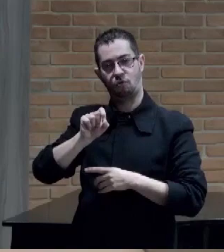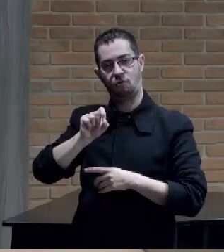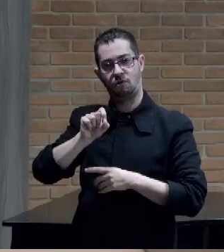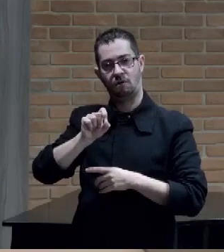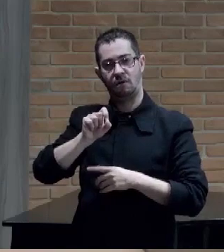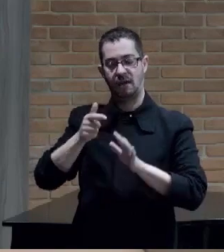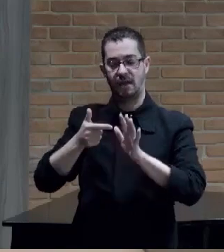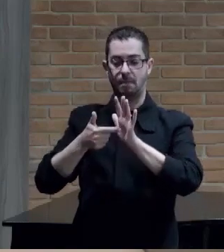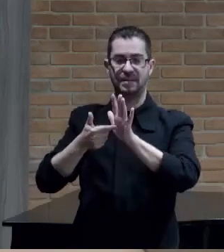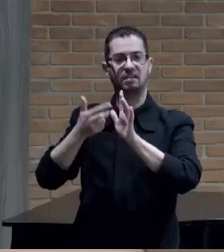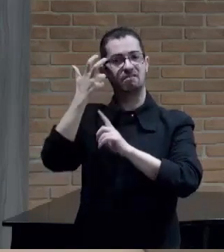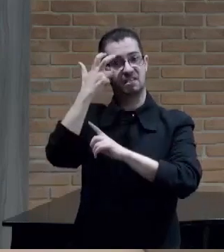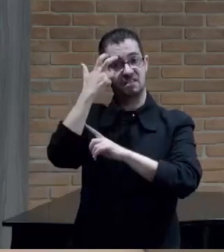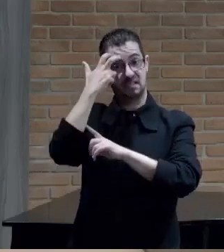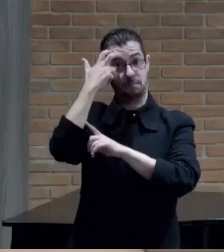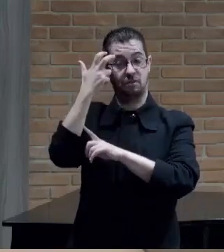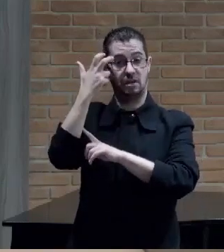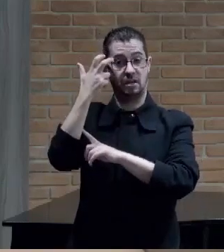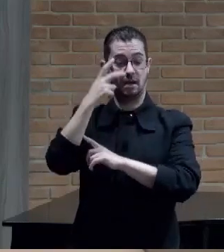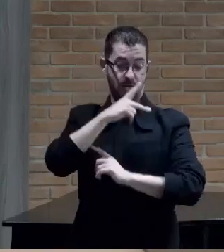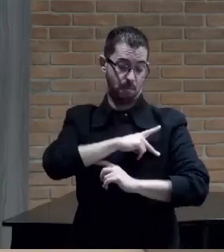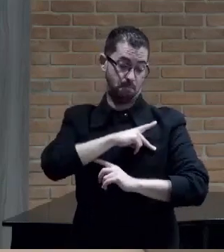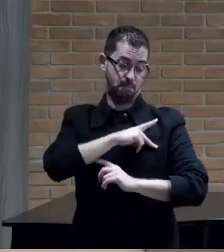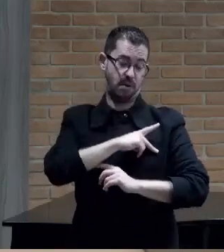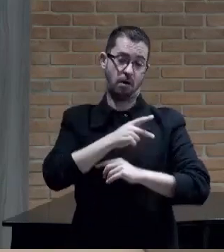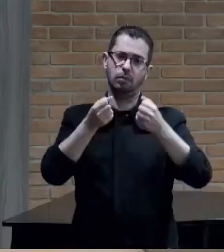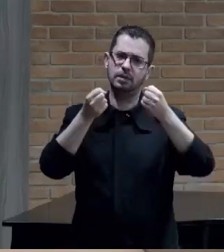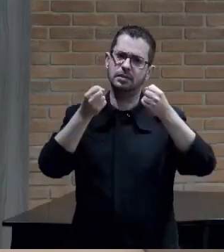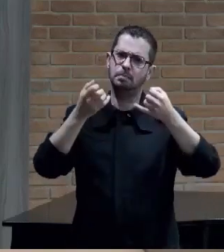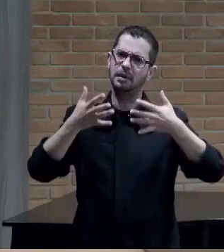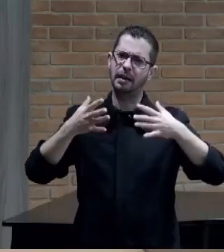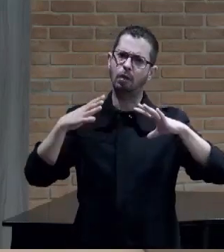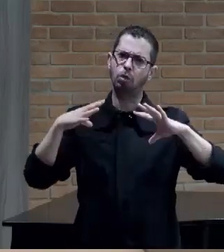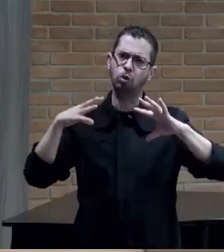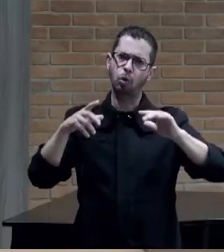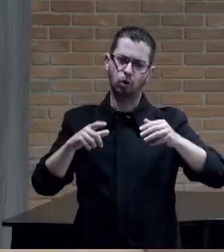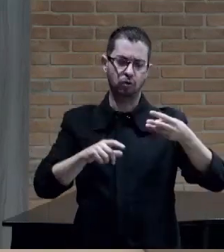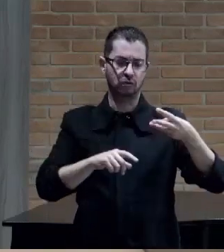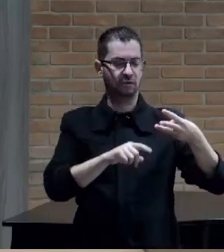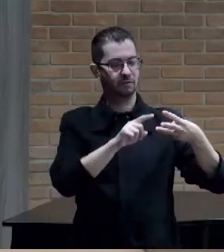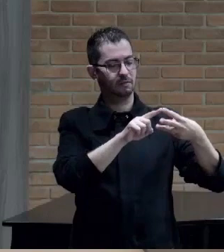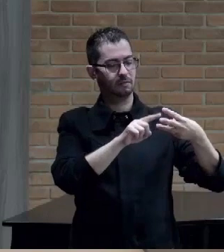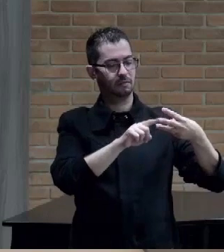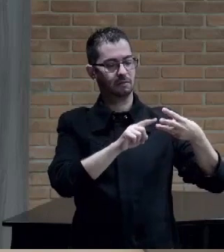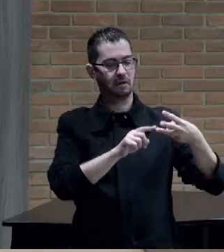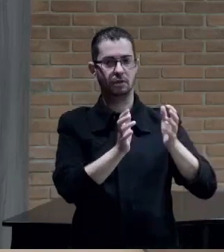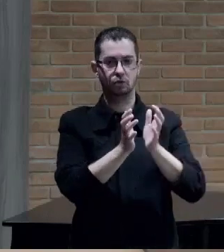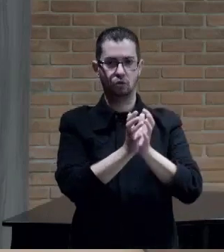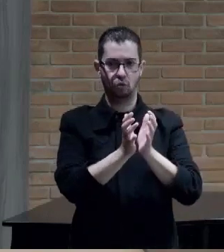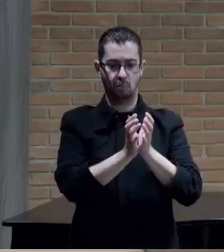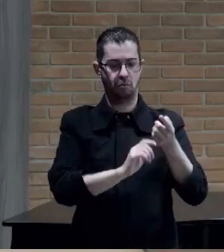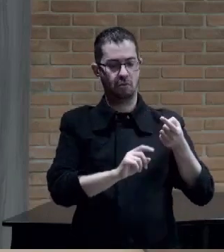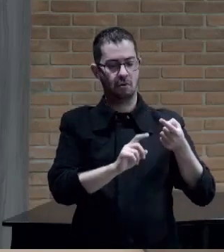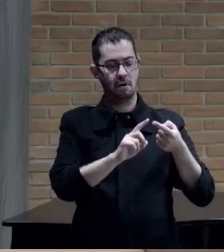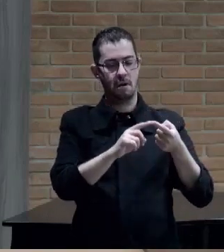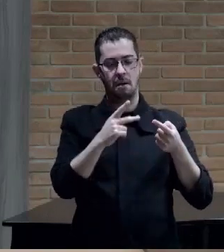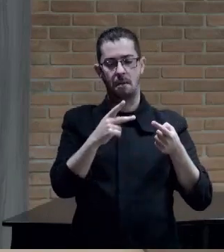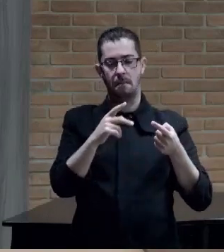está falando que todos, ele separa 3 grupos. O pagão ou ímpio,